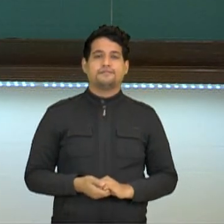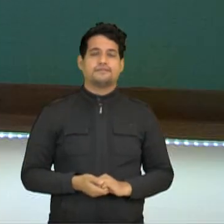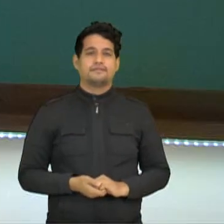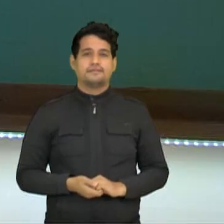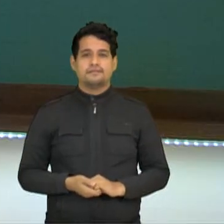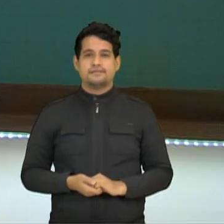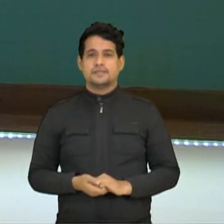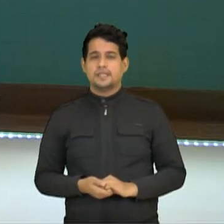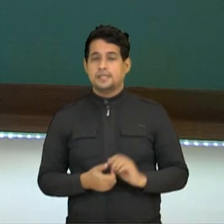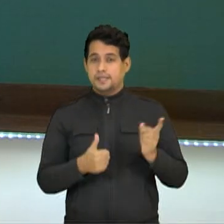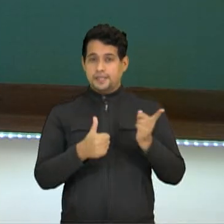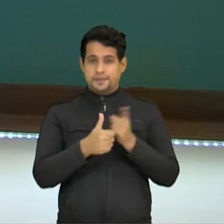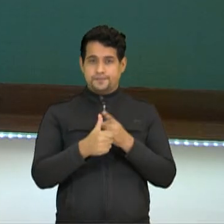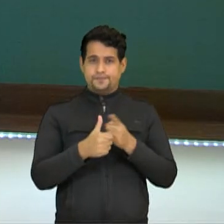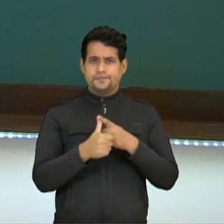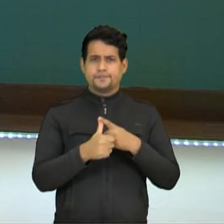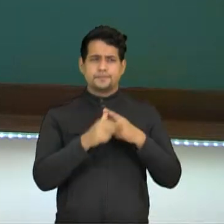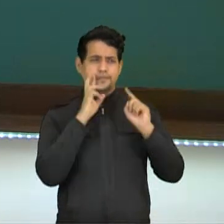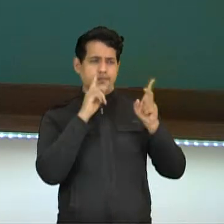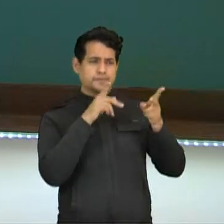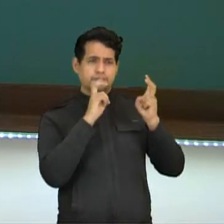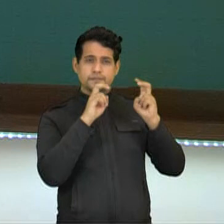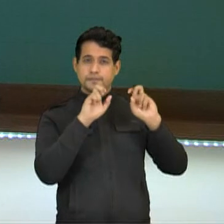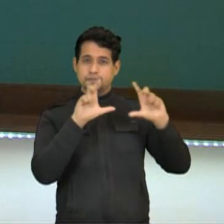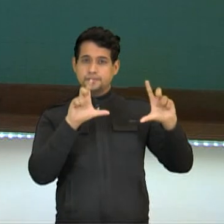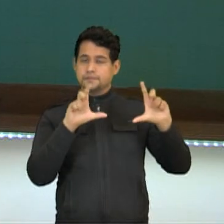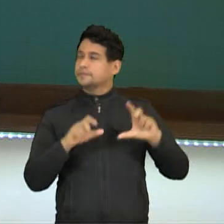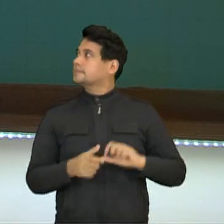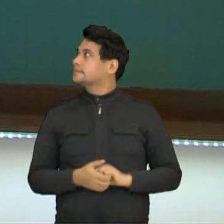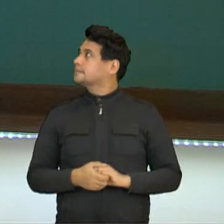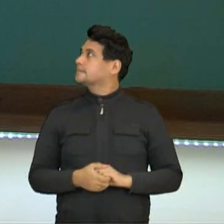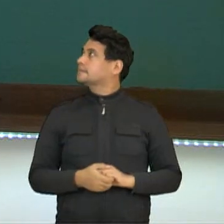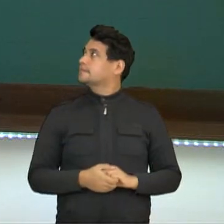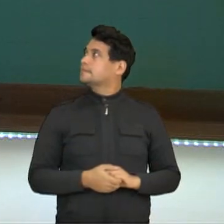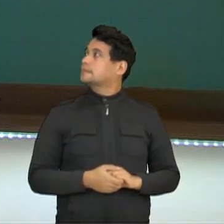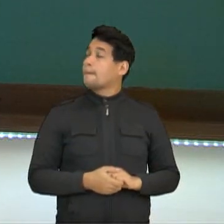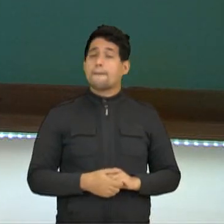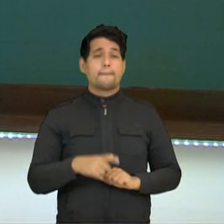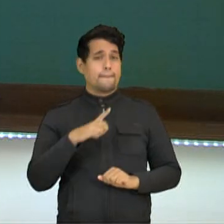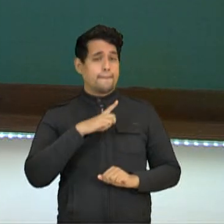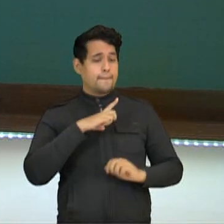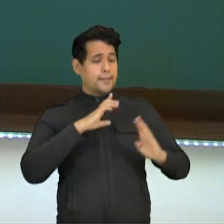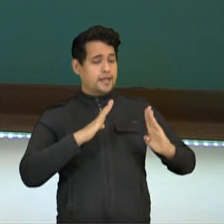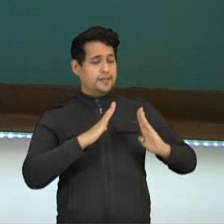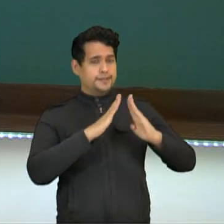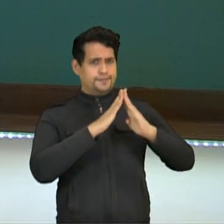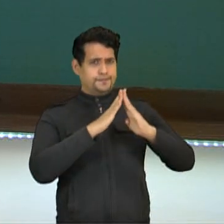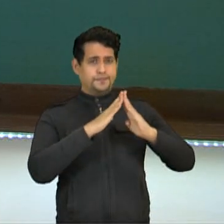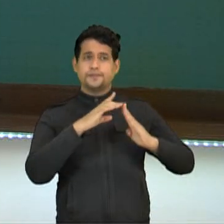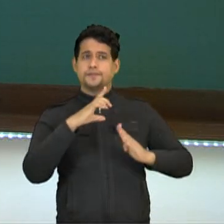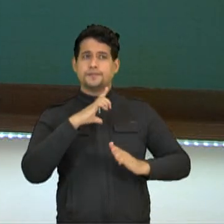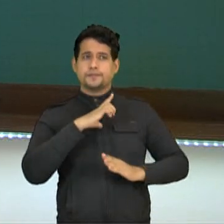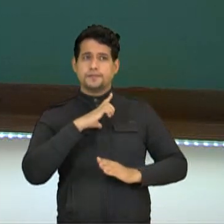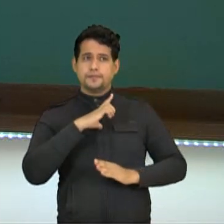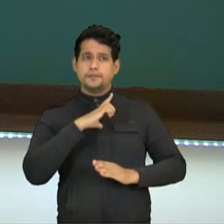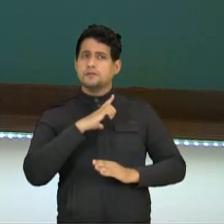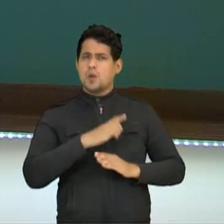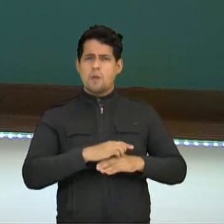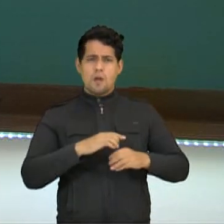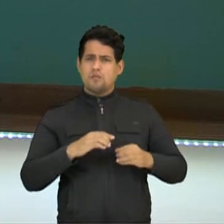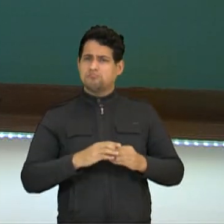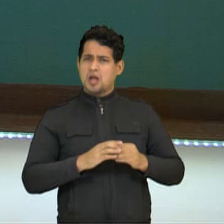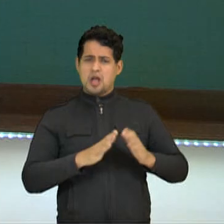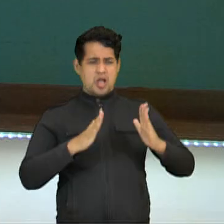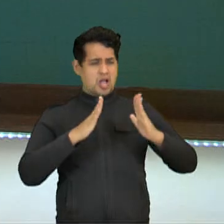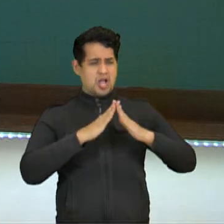lá. Primeira coisa, observa a imagem. Então na imagem eu tenho uma casa, uma brick house, né? Uma